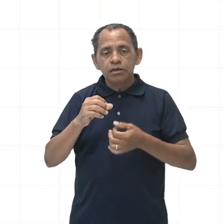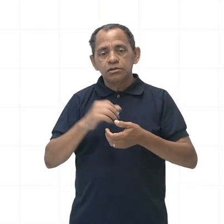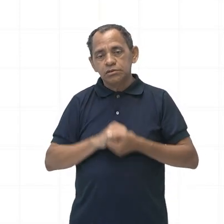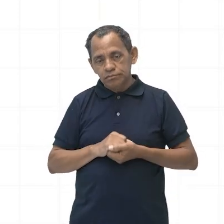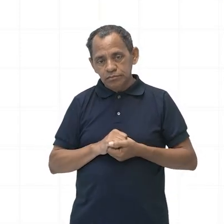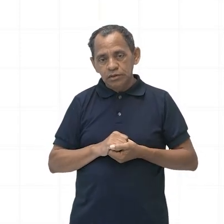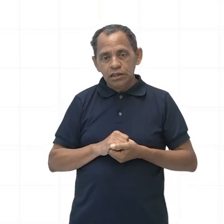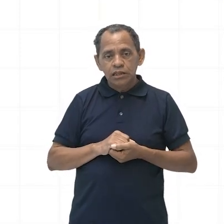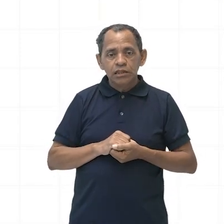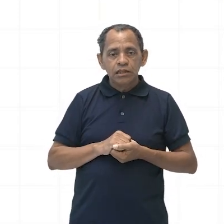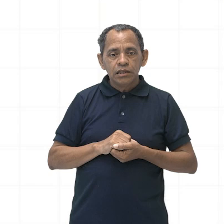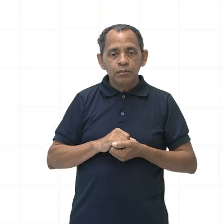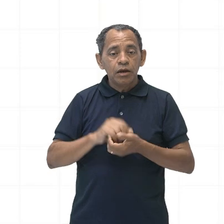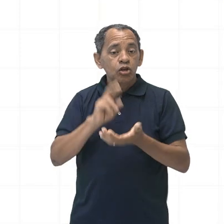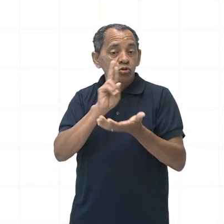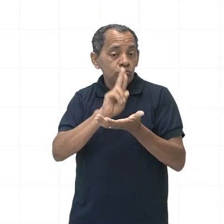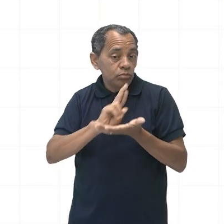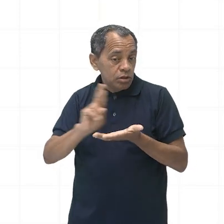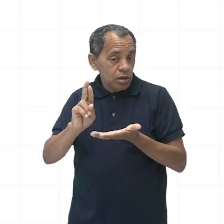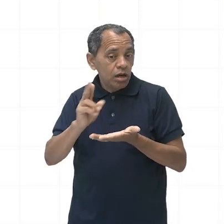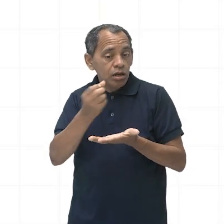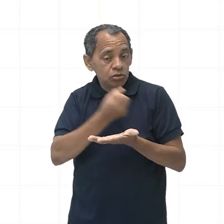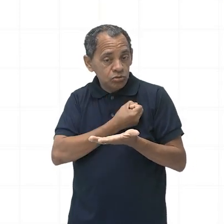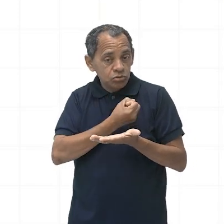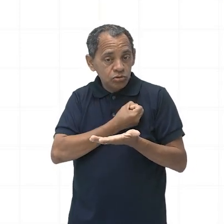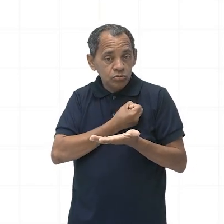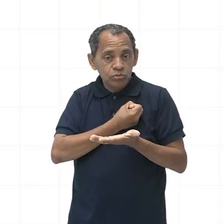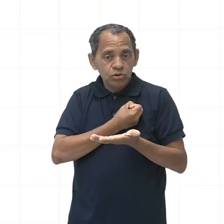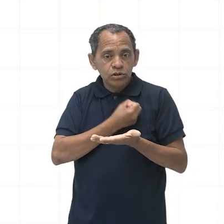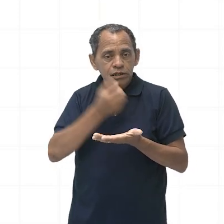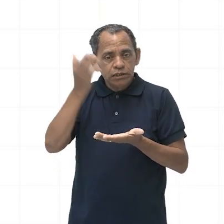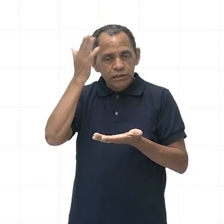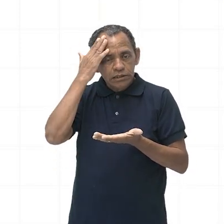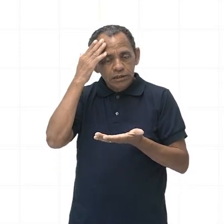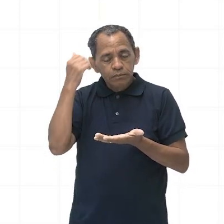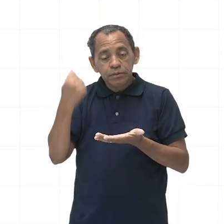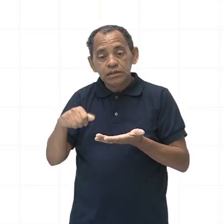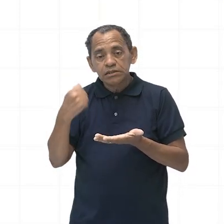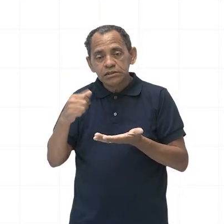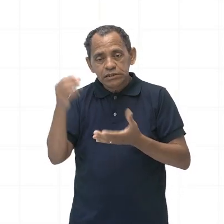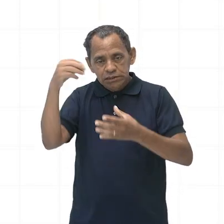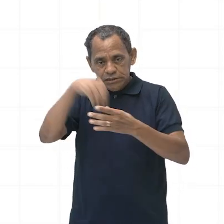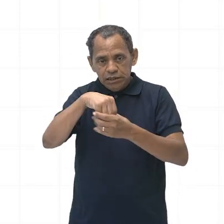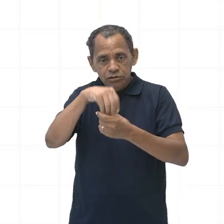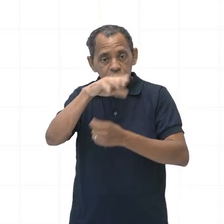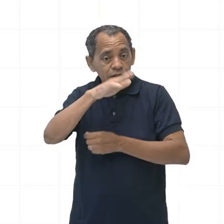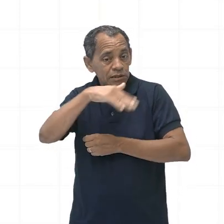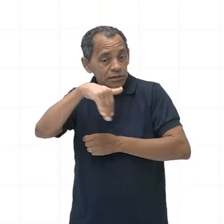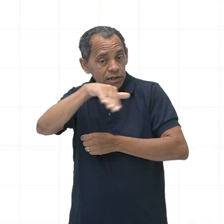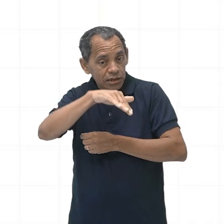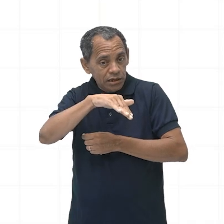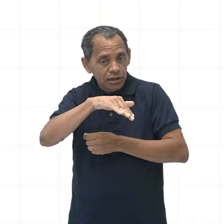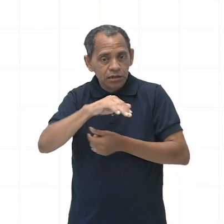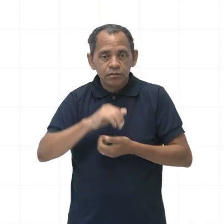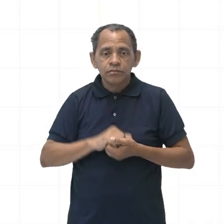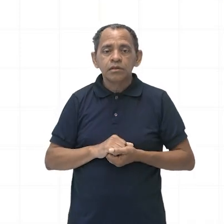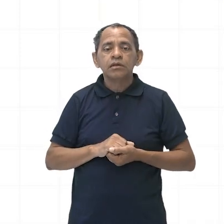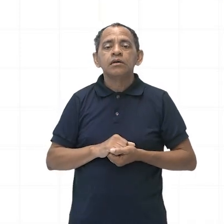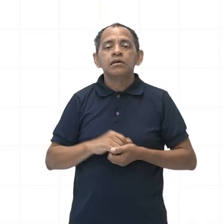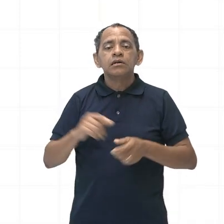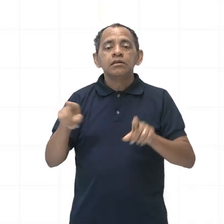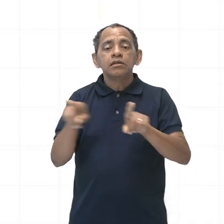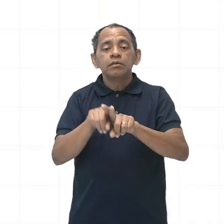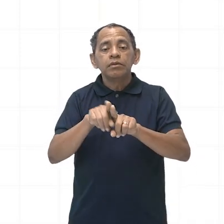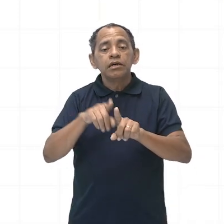reais. Então, eu tenho que entender que dentro desse universo, eu também tenho que representar